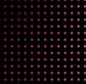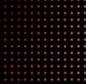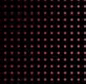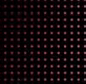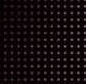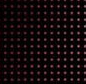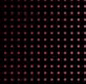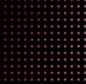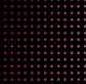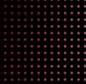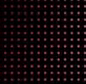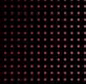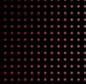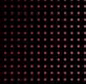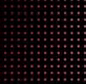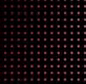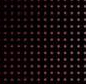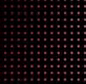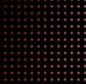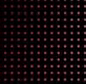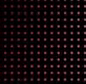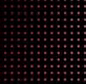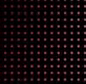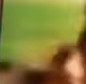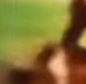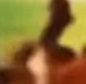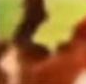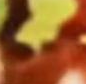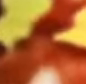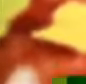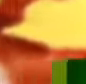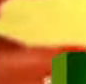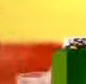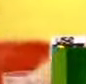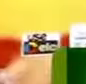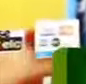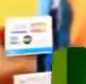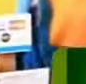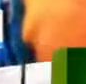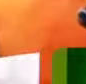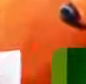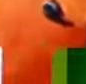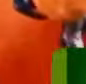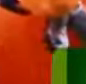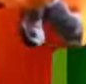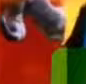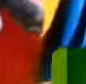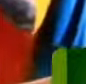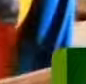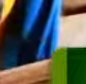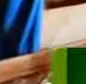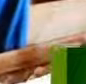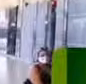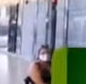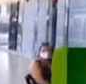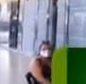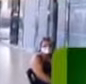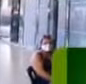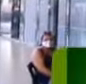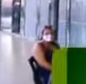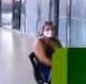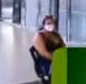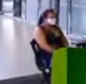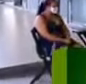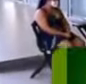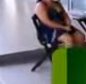amigável e replique informação de qualidade. Ai, chegou aquele momento de falar de coisa gostosa. É